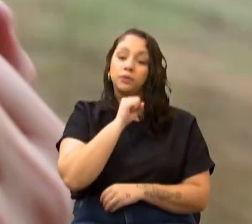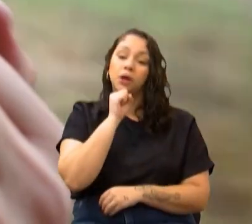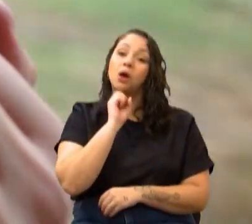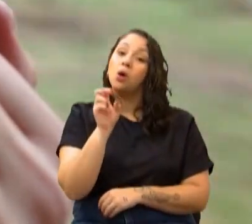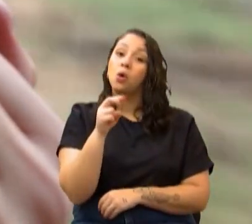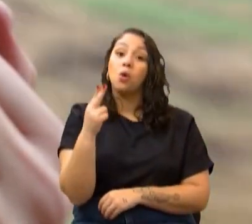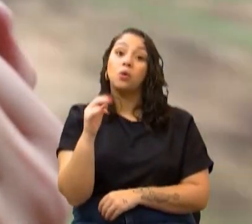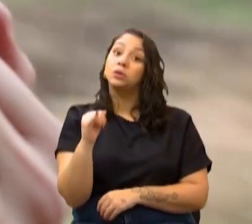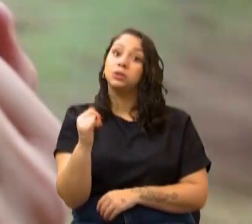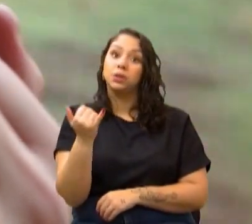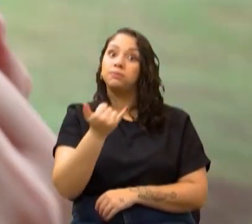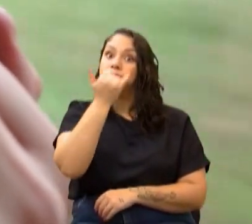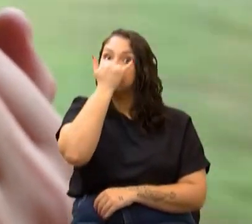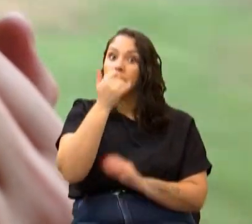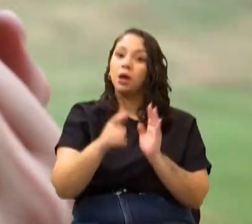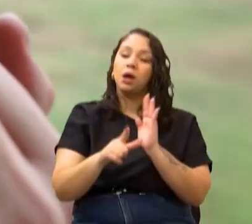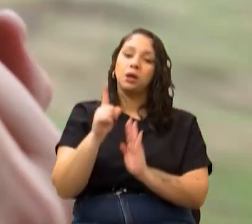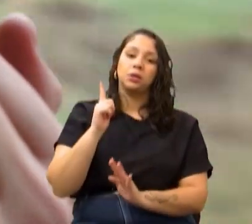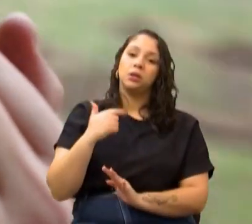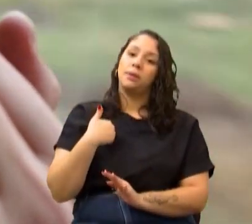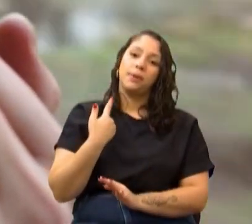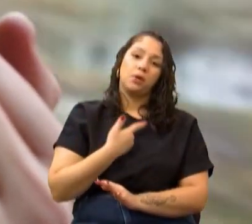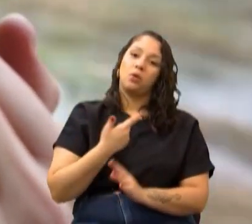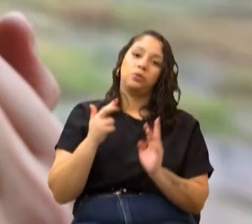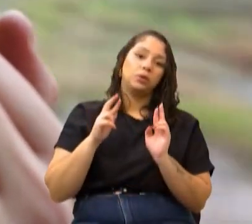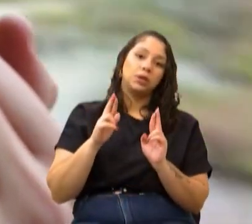mundo envelhece, a não ser que aconteça uma